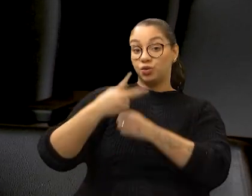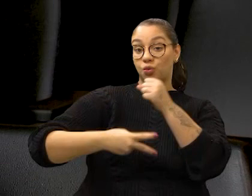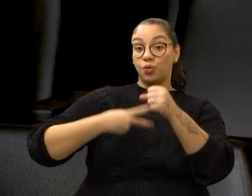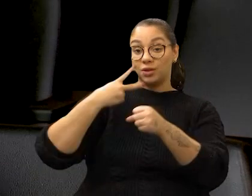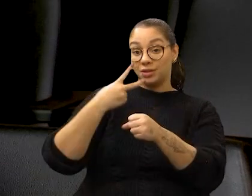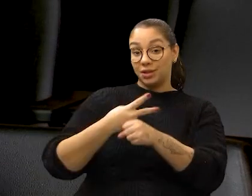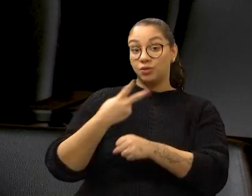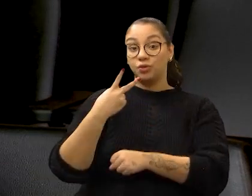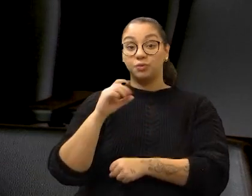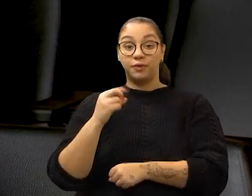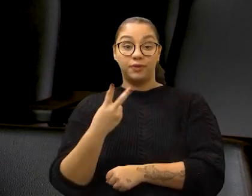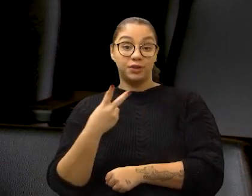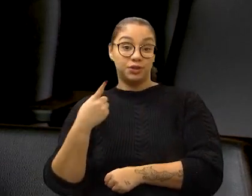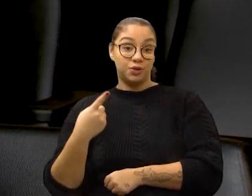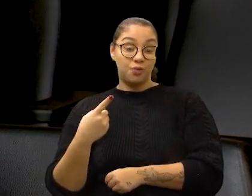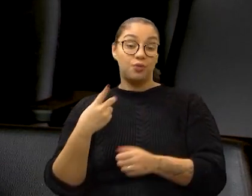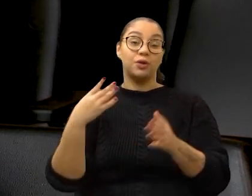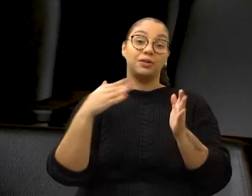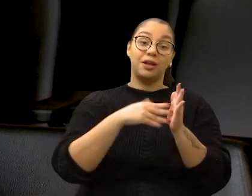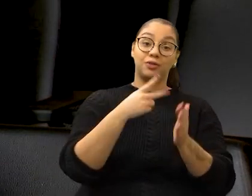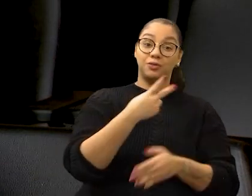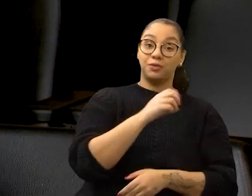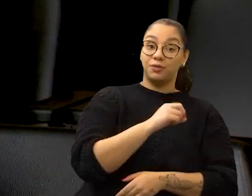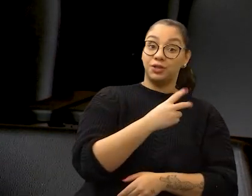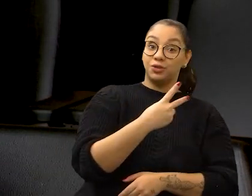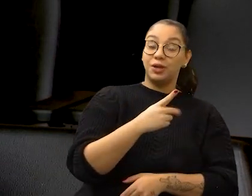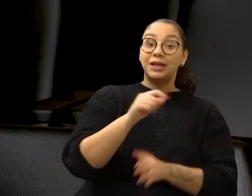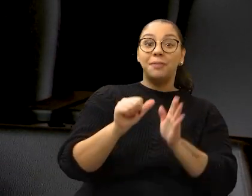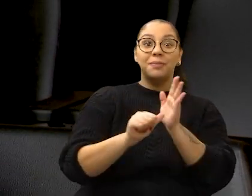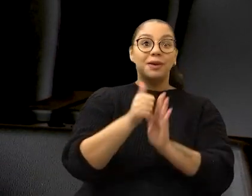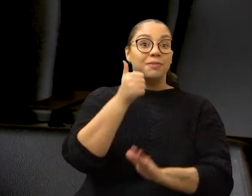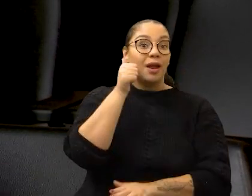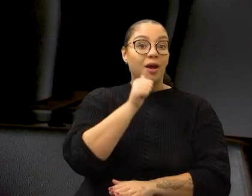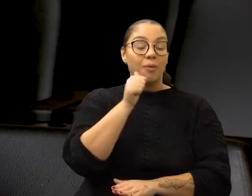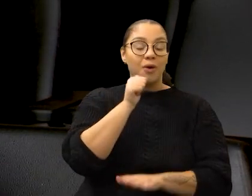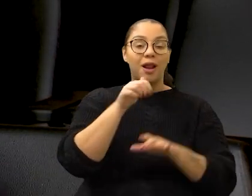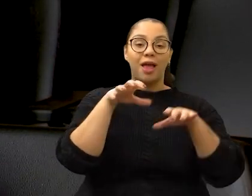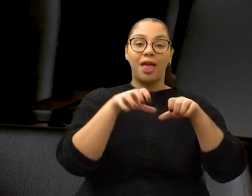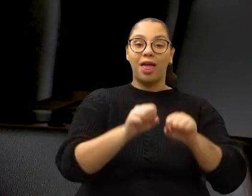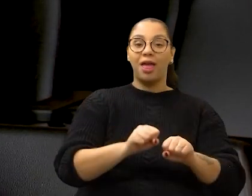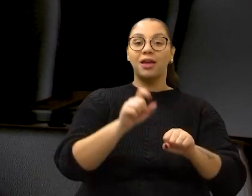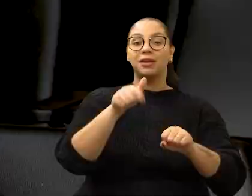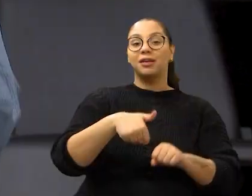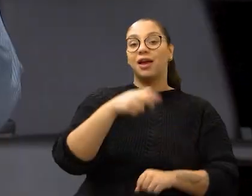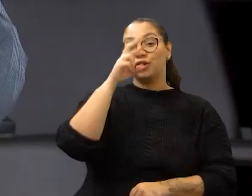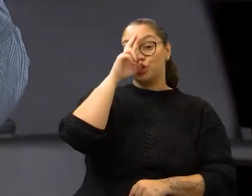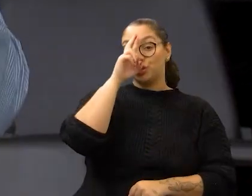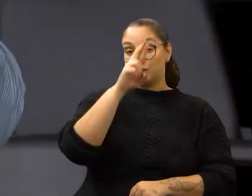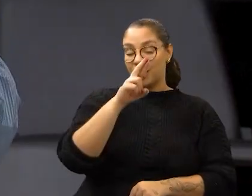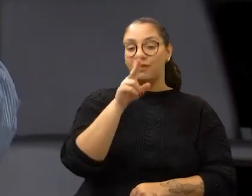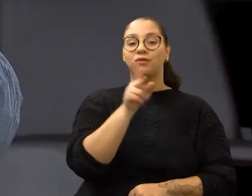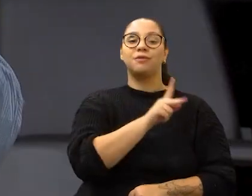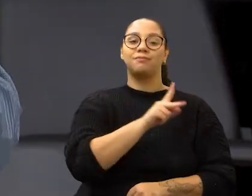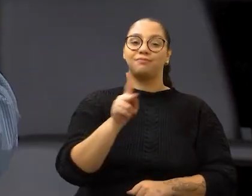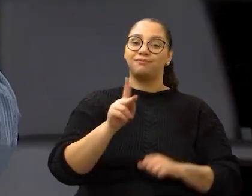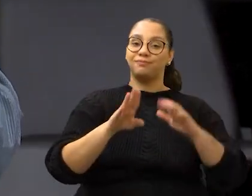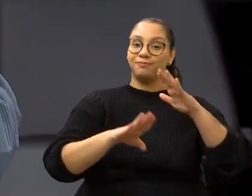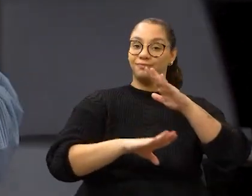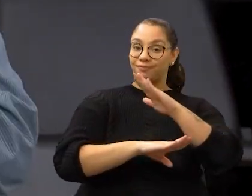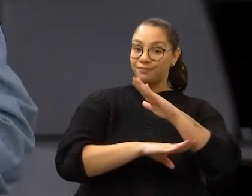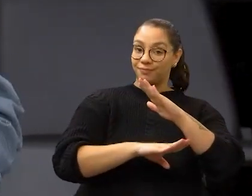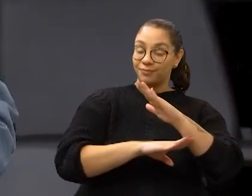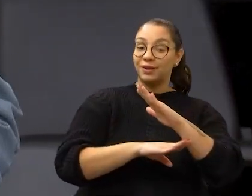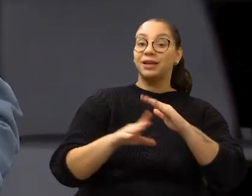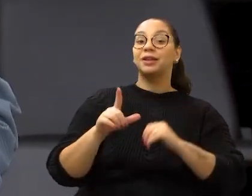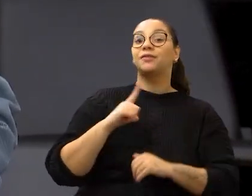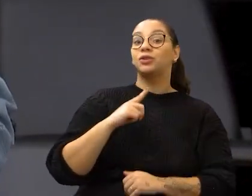2021-2022 e se tornou a primeira mulher a ocupar o cargo de presidente do Legislativo em